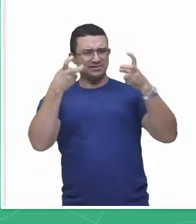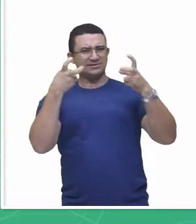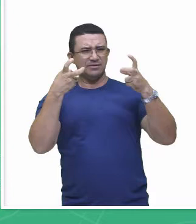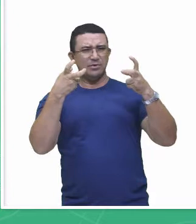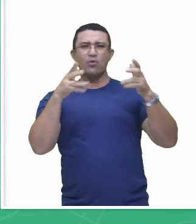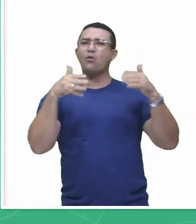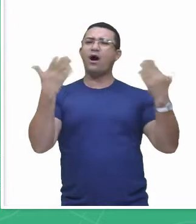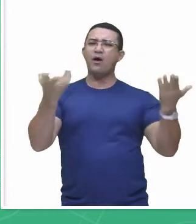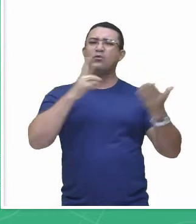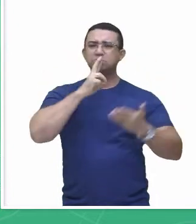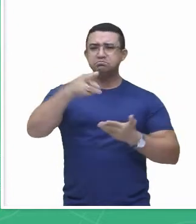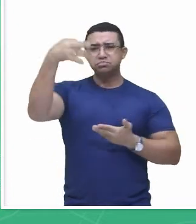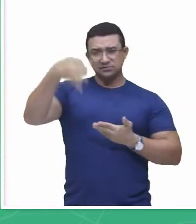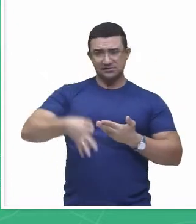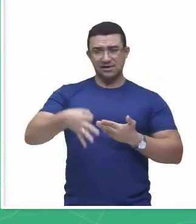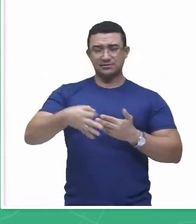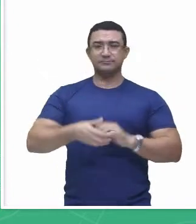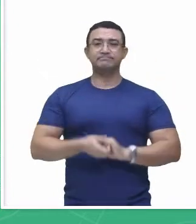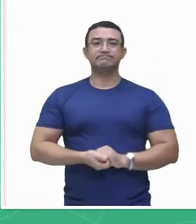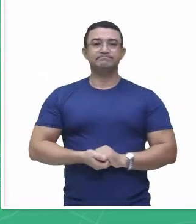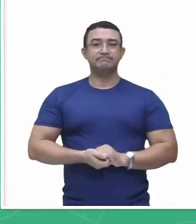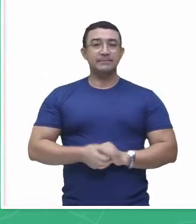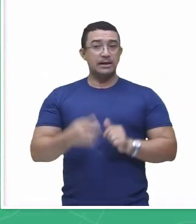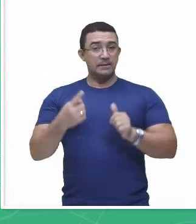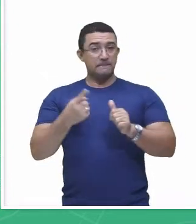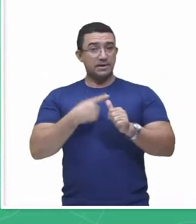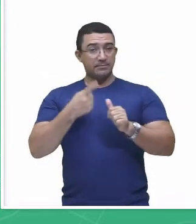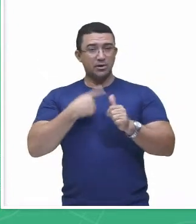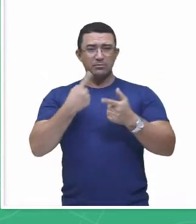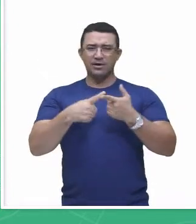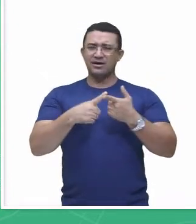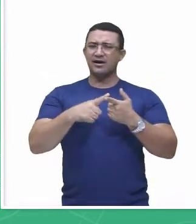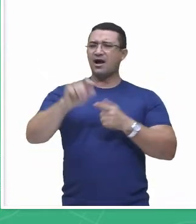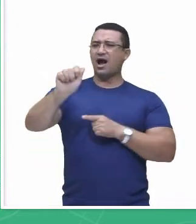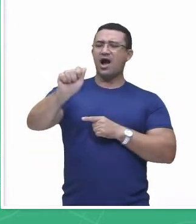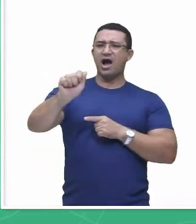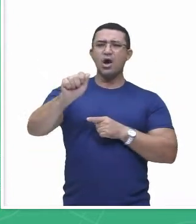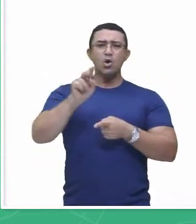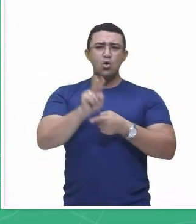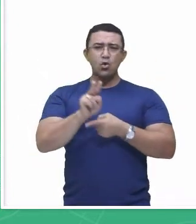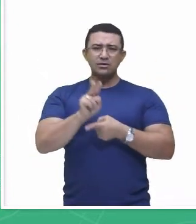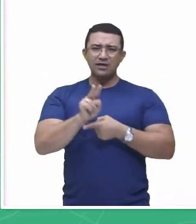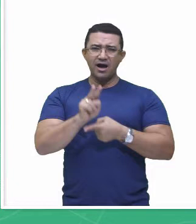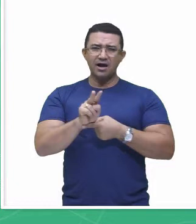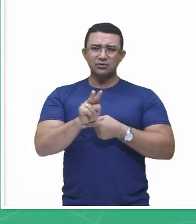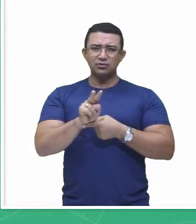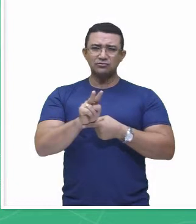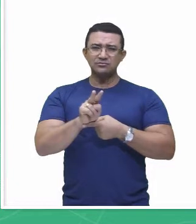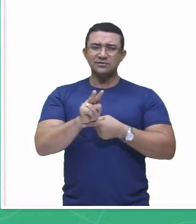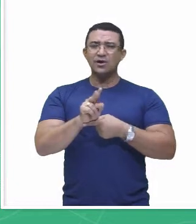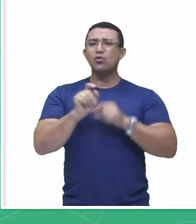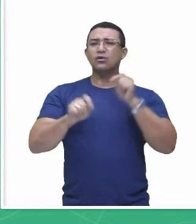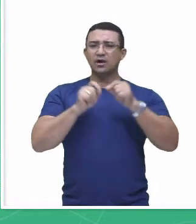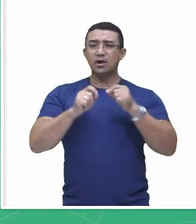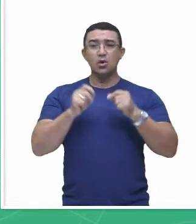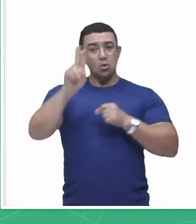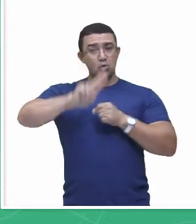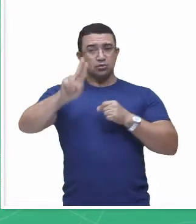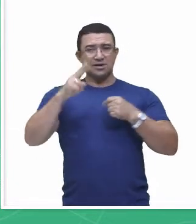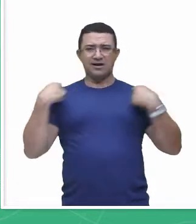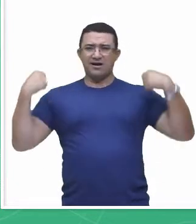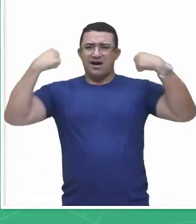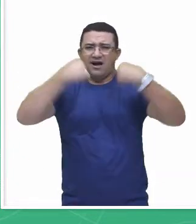é a resposta correta. Primeiro, porque na letra A está dizendo que um cuidado que a gente tem com a nossa coluna é usar cargas